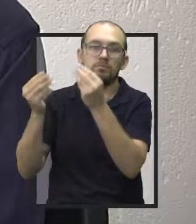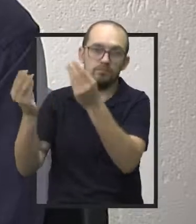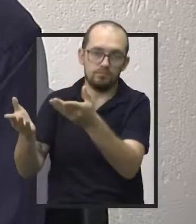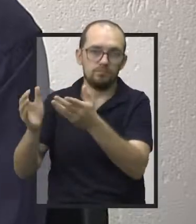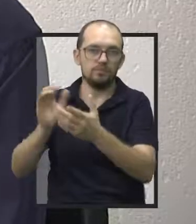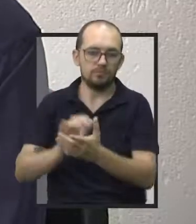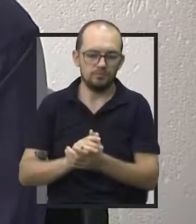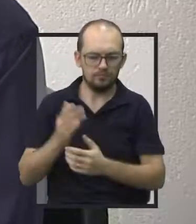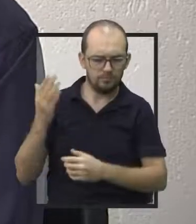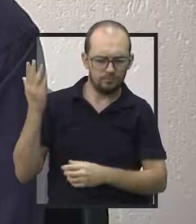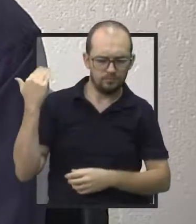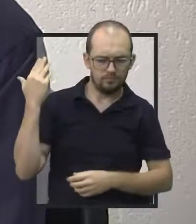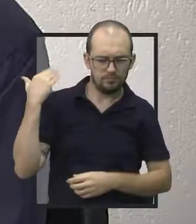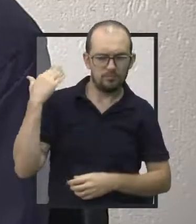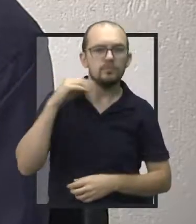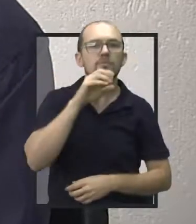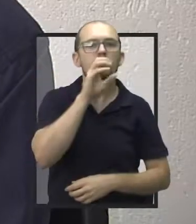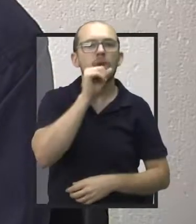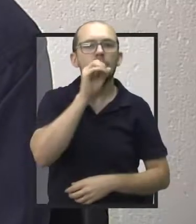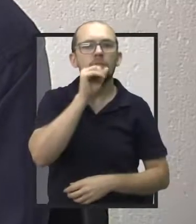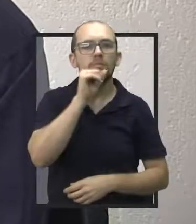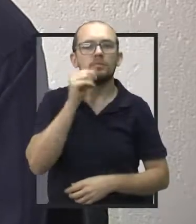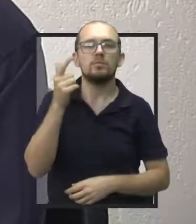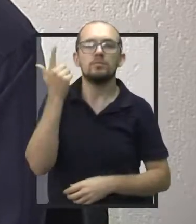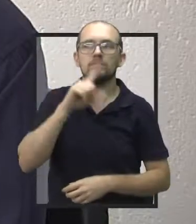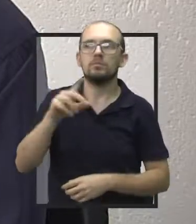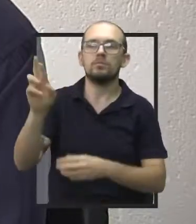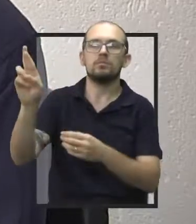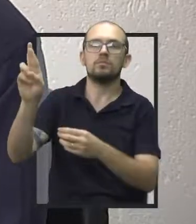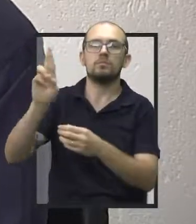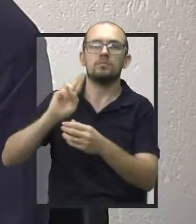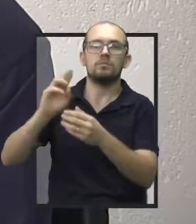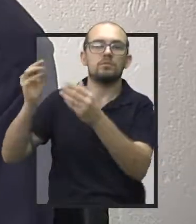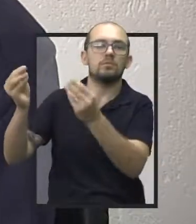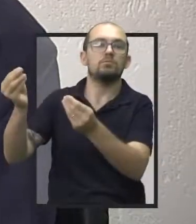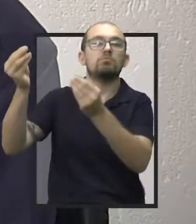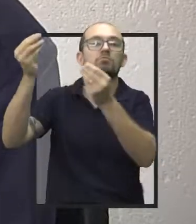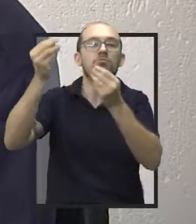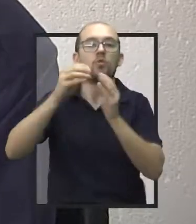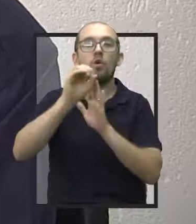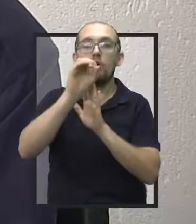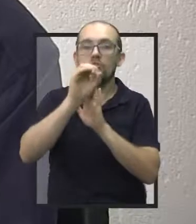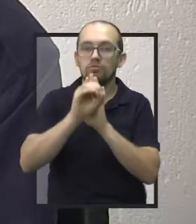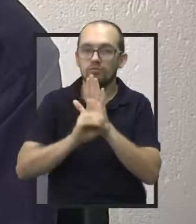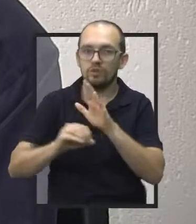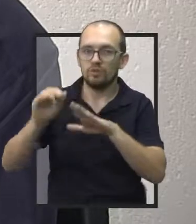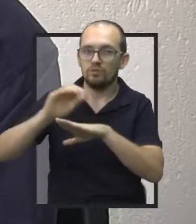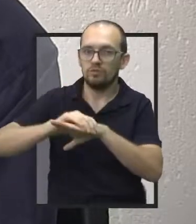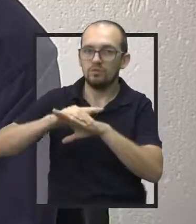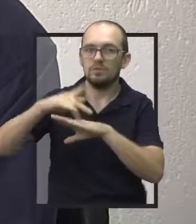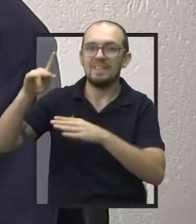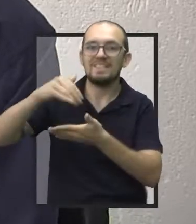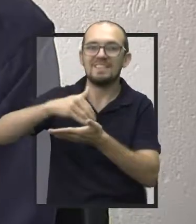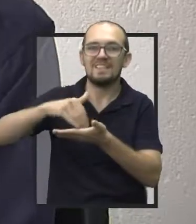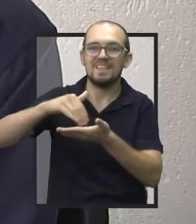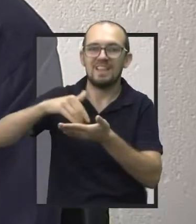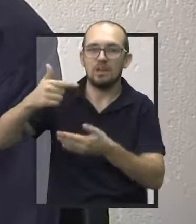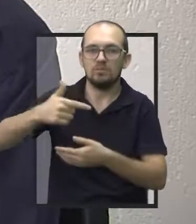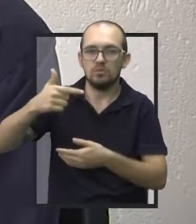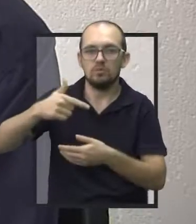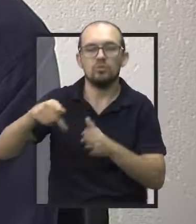final de semana passado nós recebemos um ofício encaminhado aqui pelo subsecretário de relacionamento dos